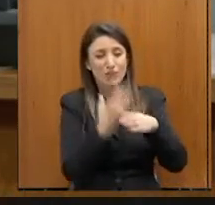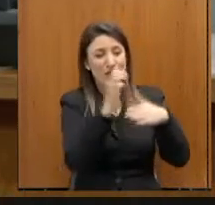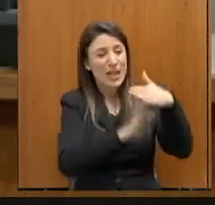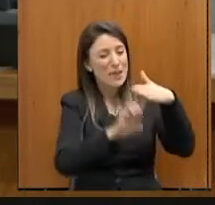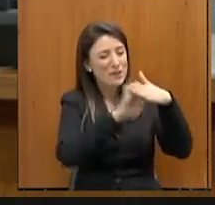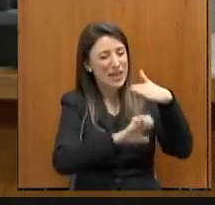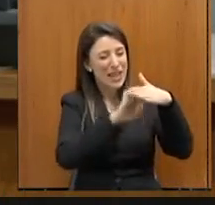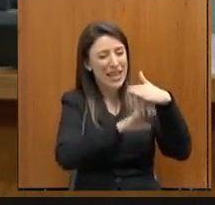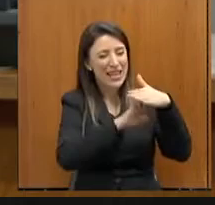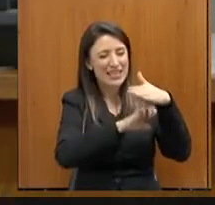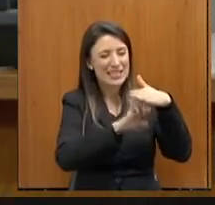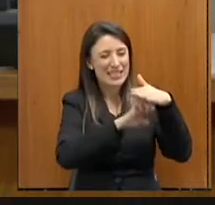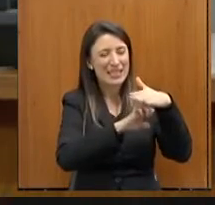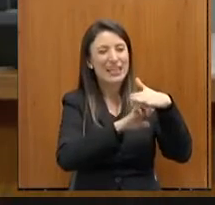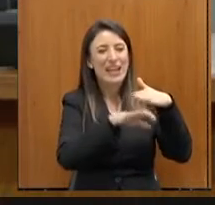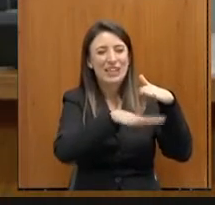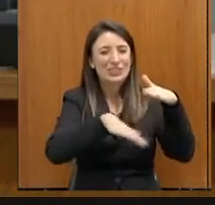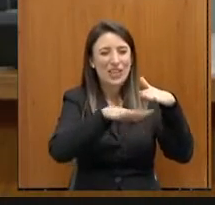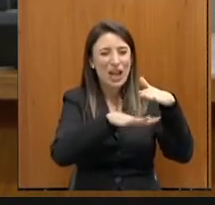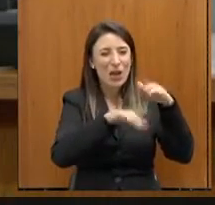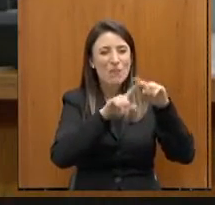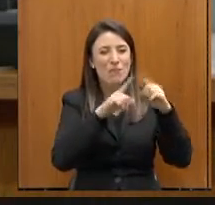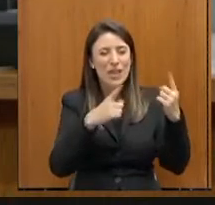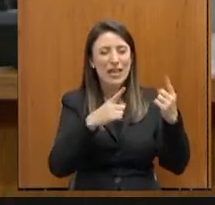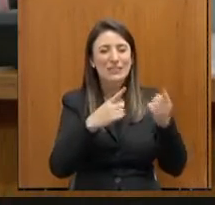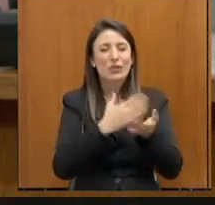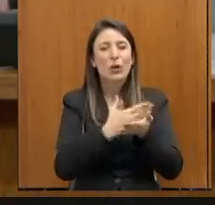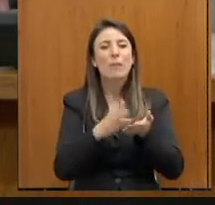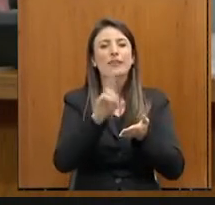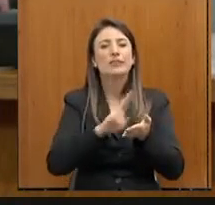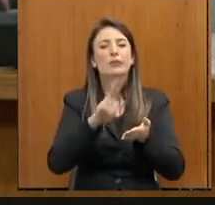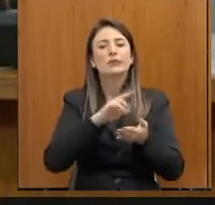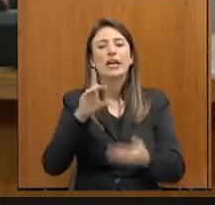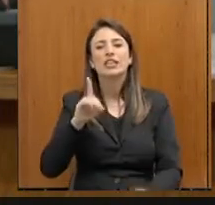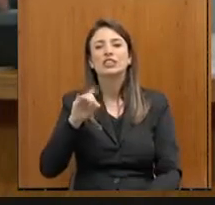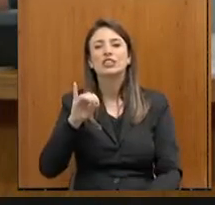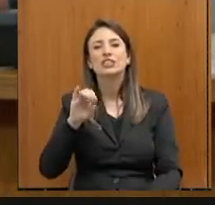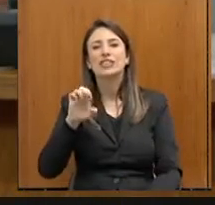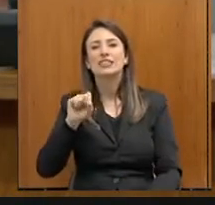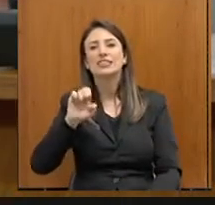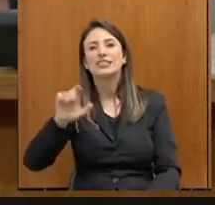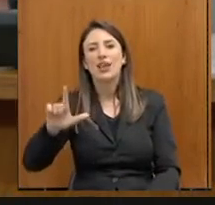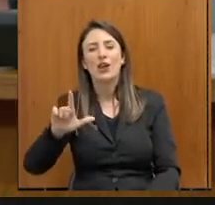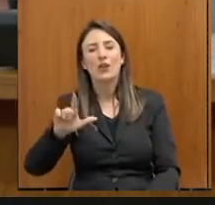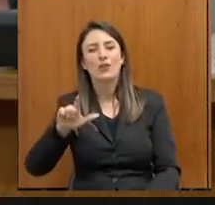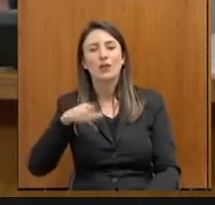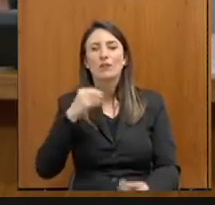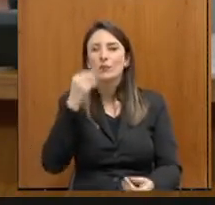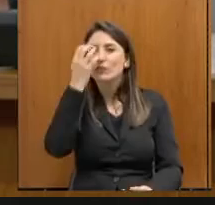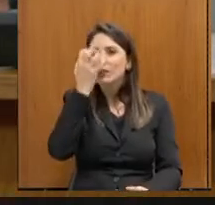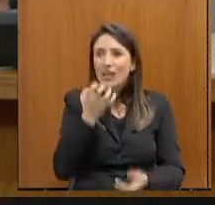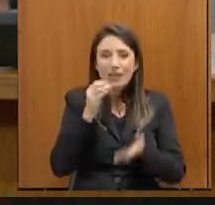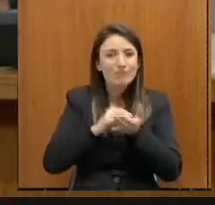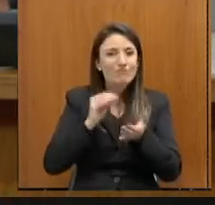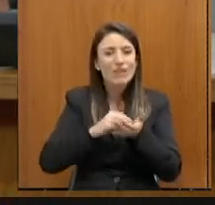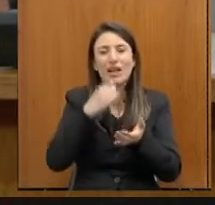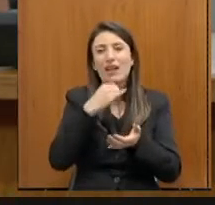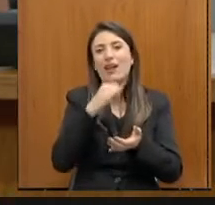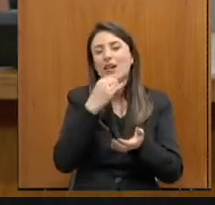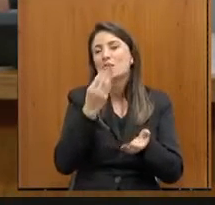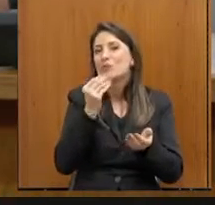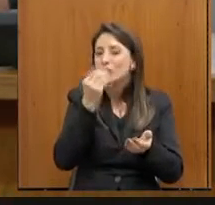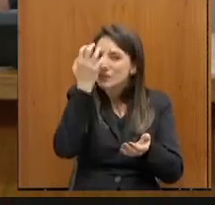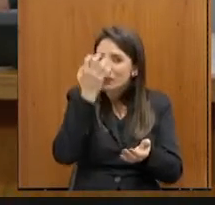diesel isso é muito sério e a Cemig hoje é uma empresa totalmente voltada para cumprir o seu papel